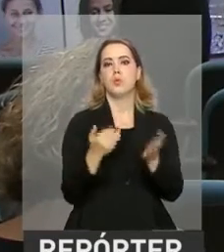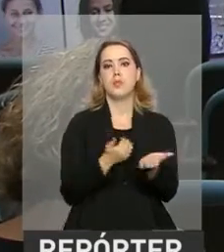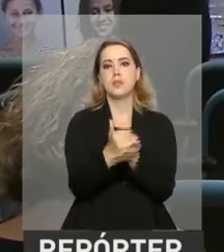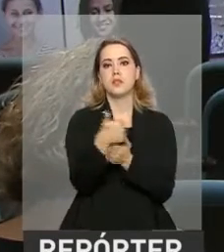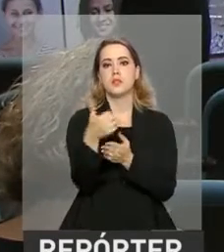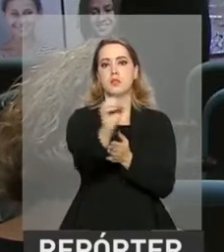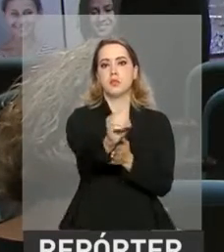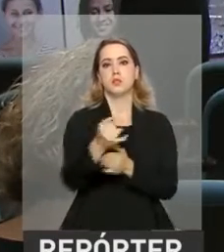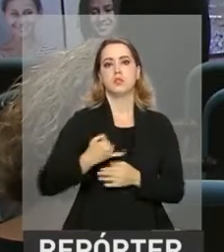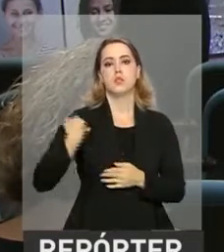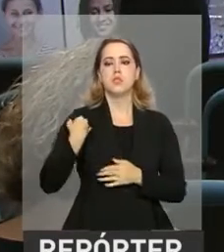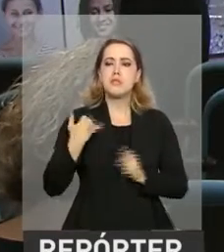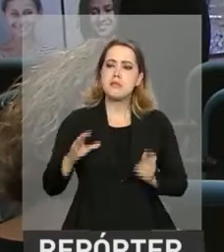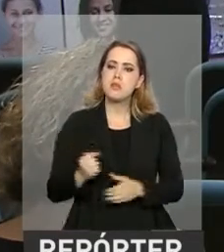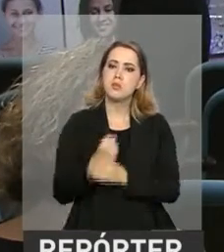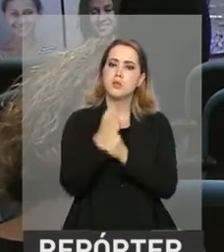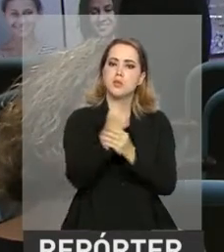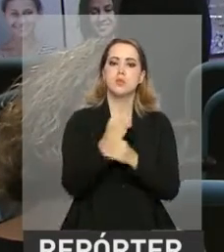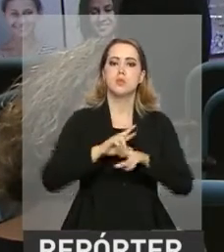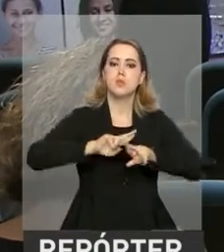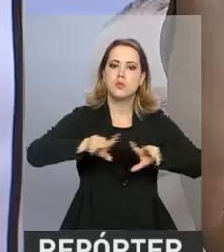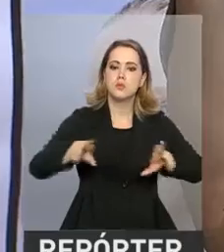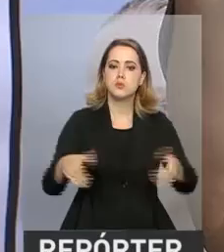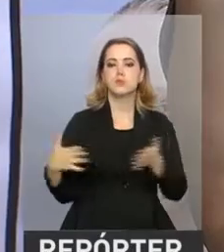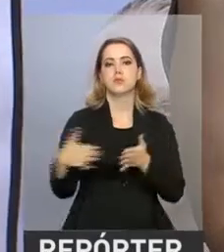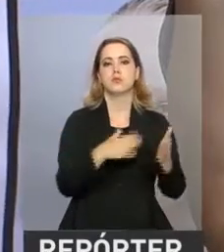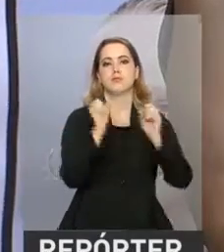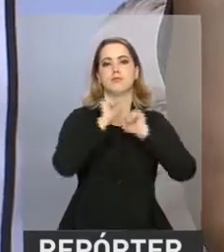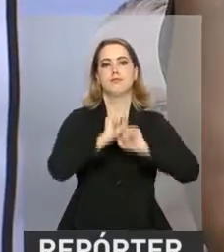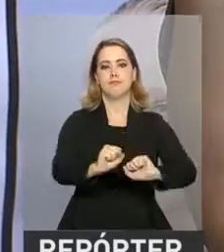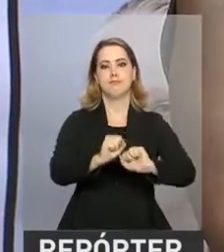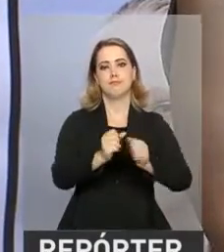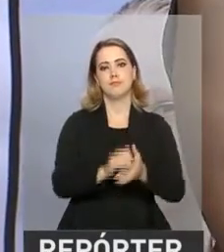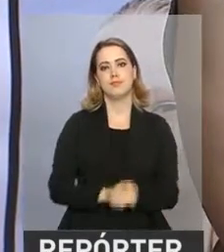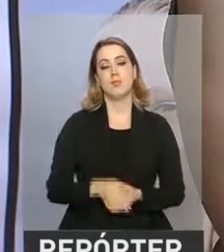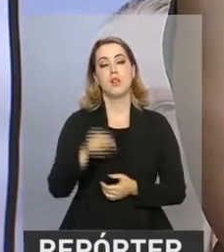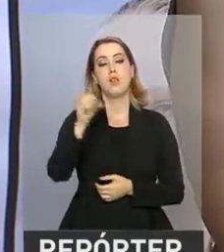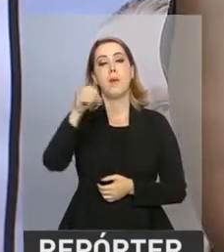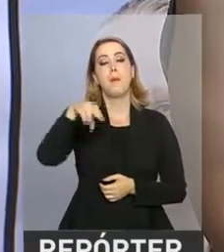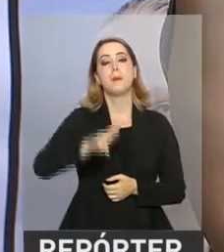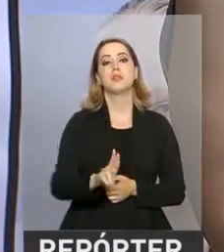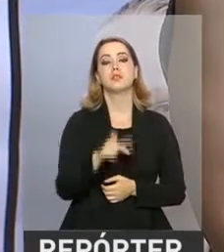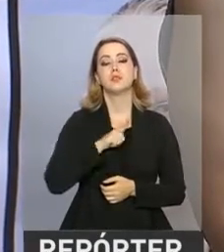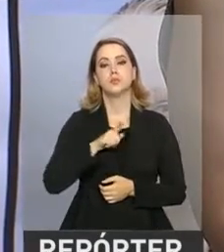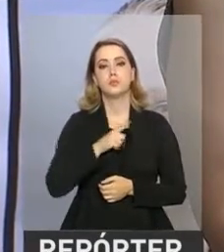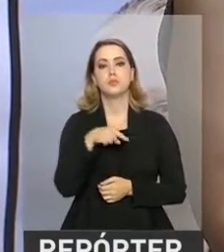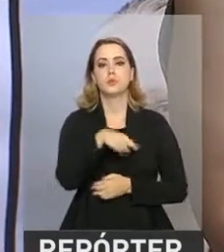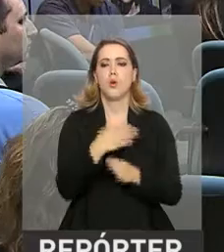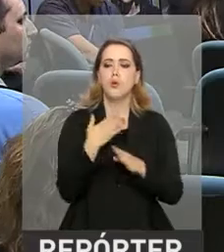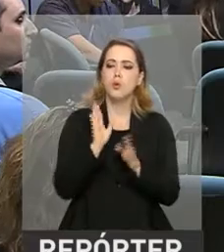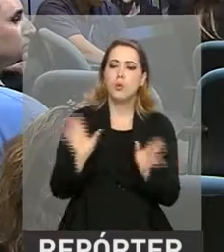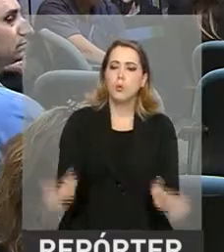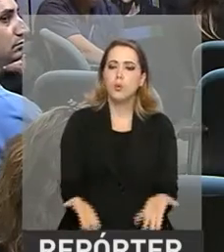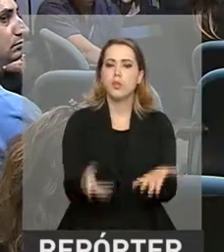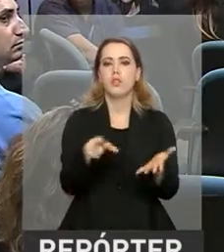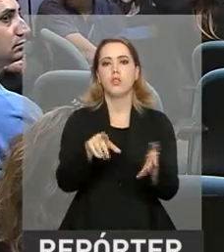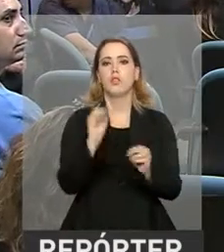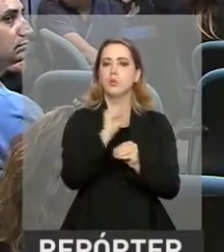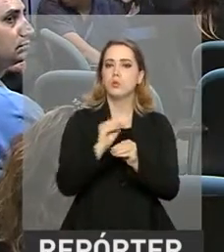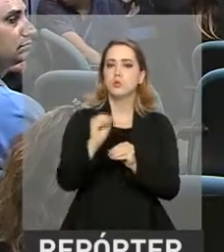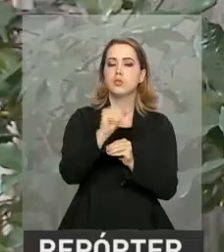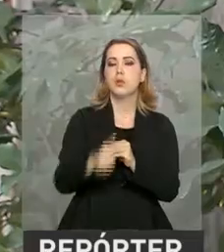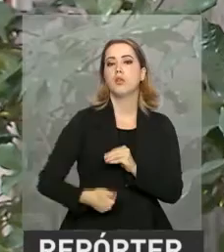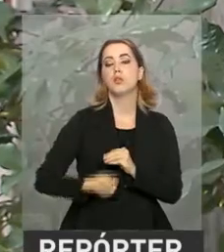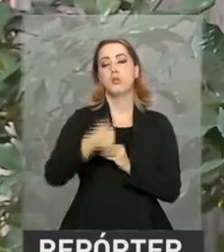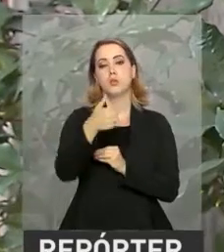para que elas compreendam que há muitos caminhos possíveis para a onu se as meninas tiveram investimento de condições adequadas poderão ter um futuro